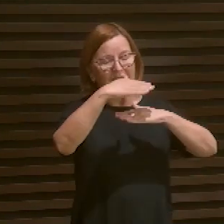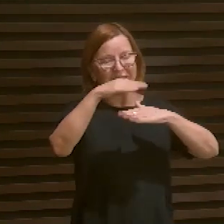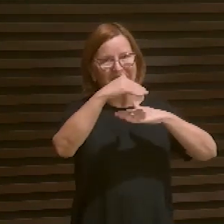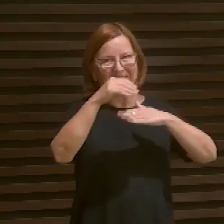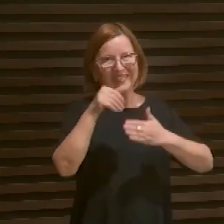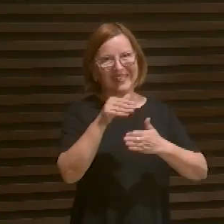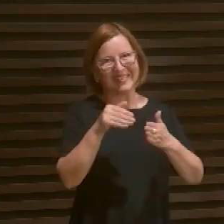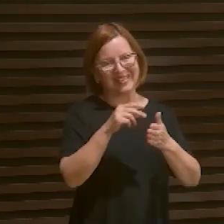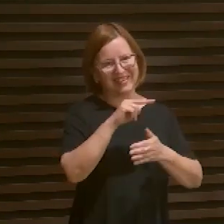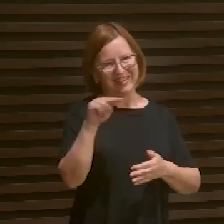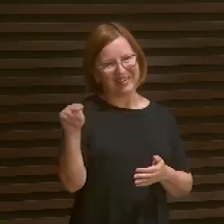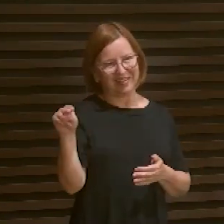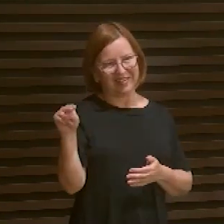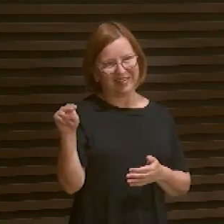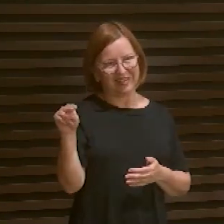acima de todo nome.